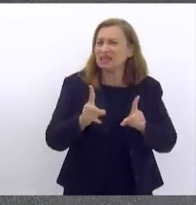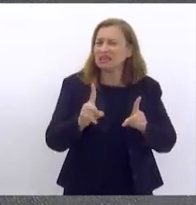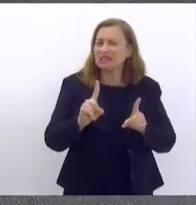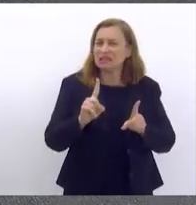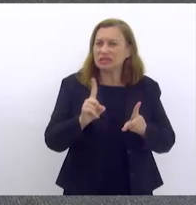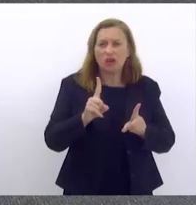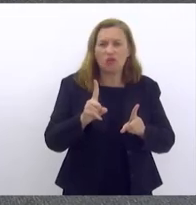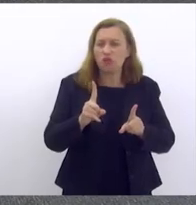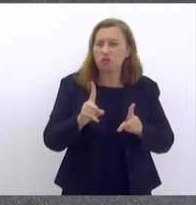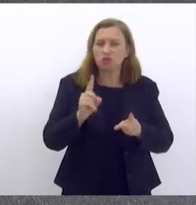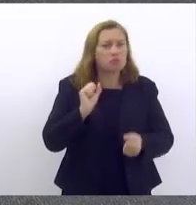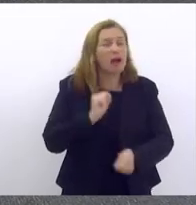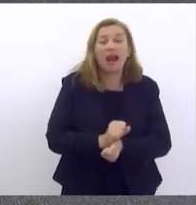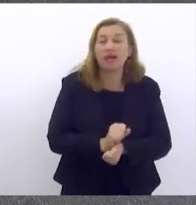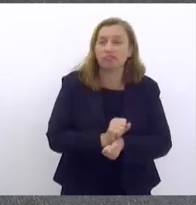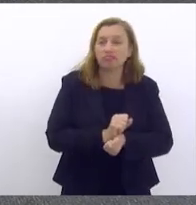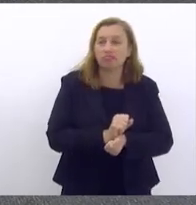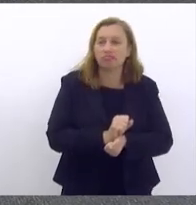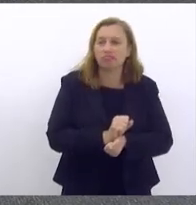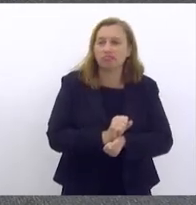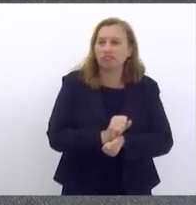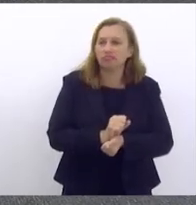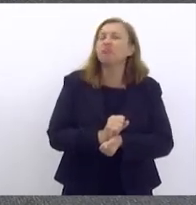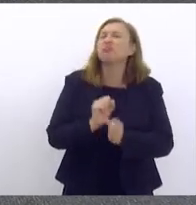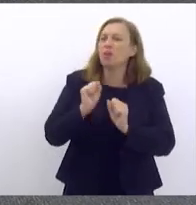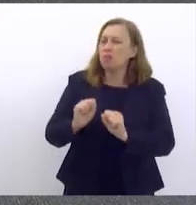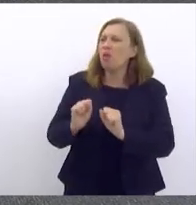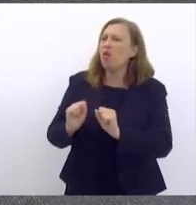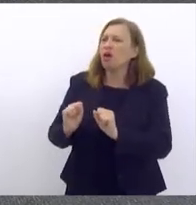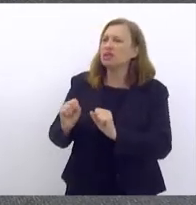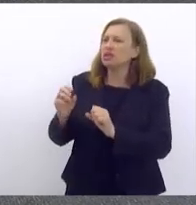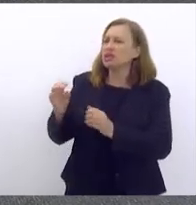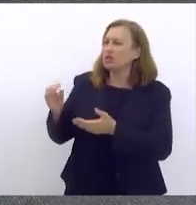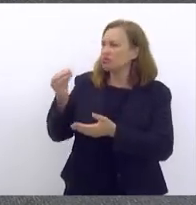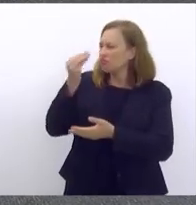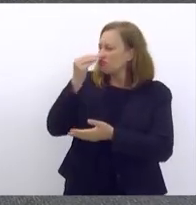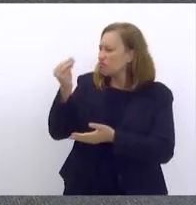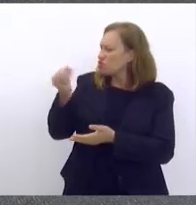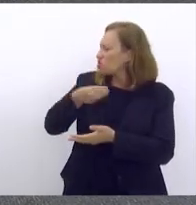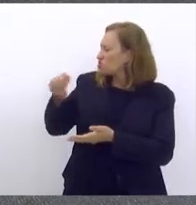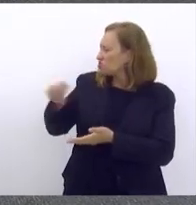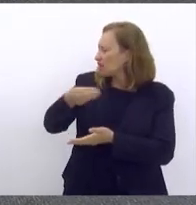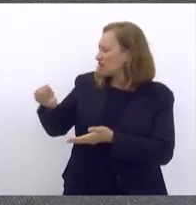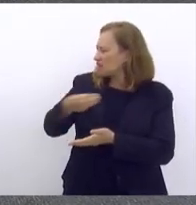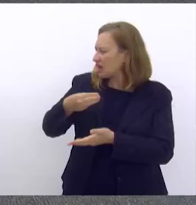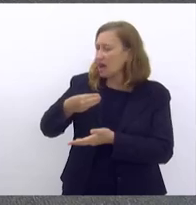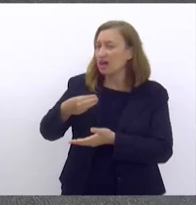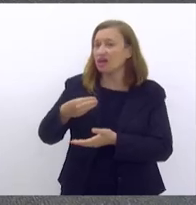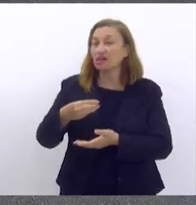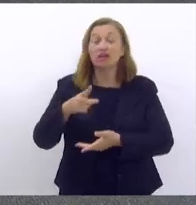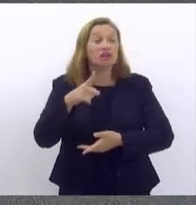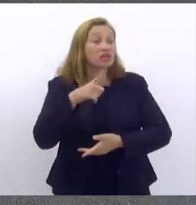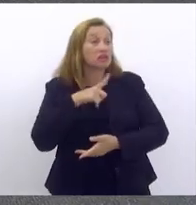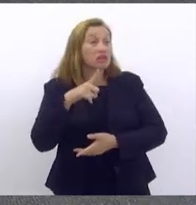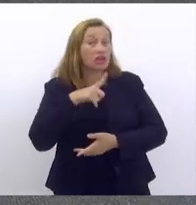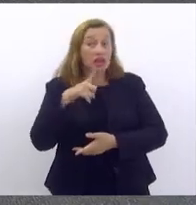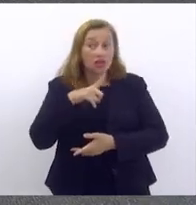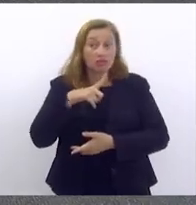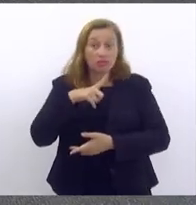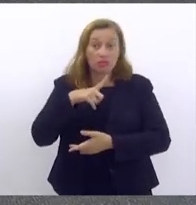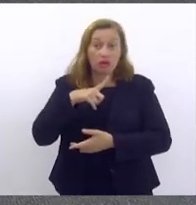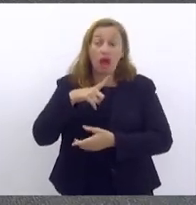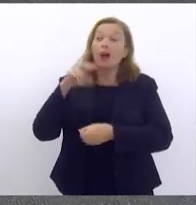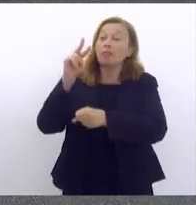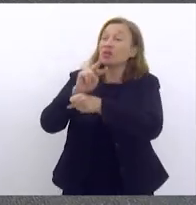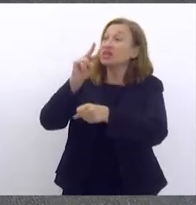passo atrás. As ameaças não vão nos amedrontar. Primeiro que nós estamos cobertos pelo manto sagrado do Senhor. Proteção divina, a